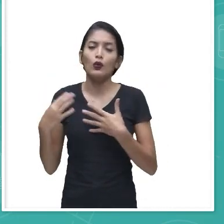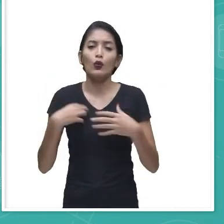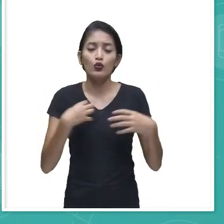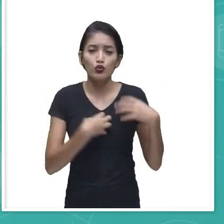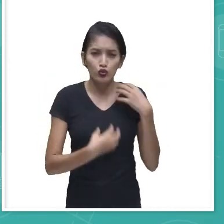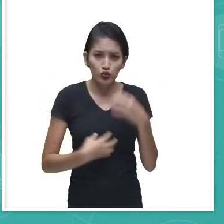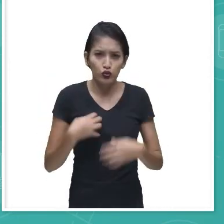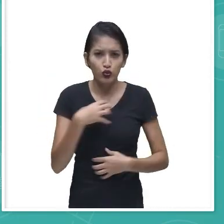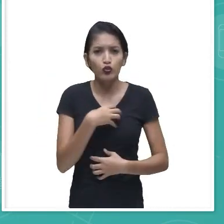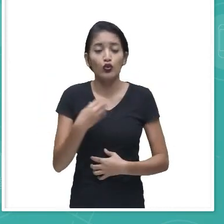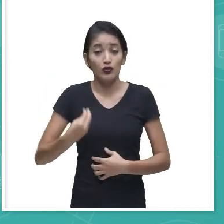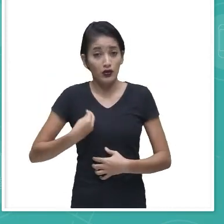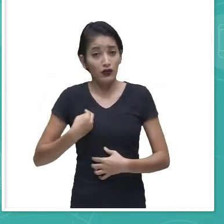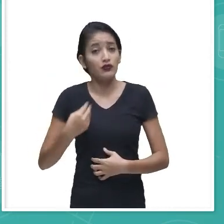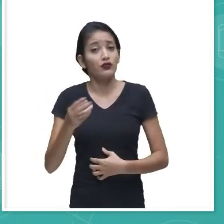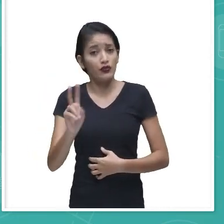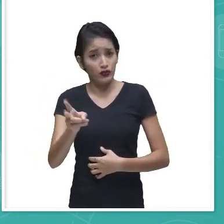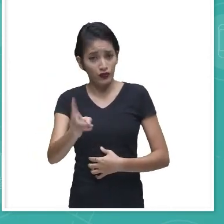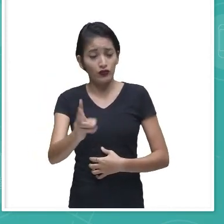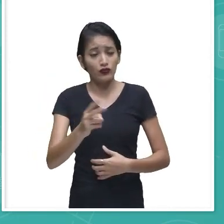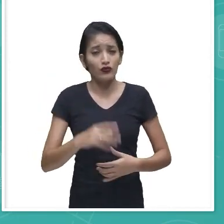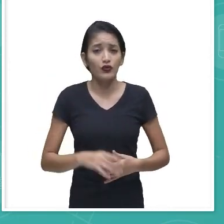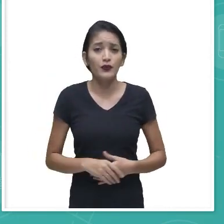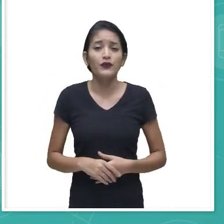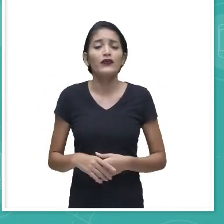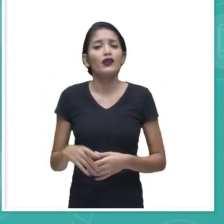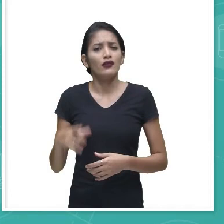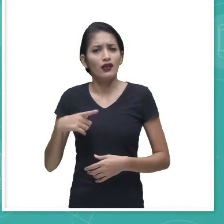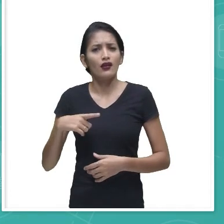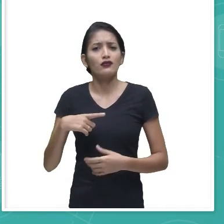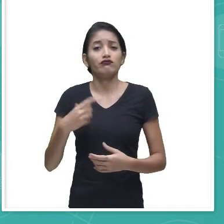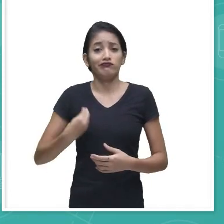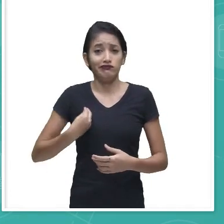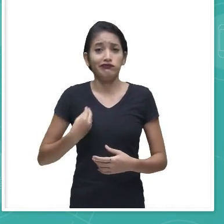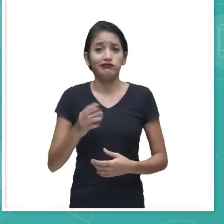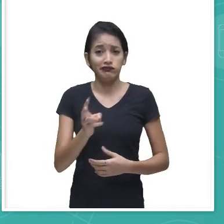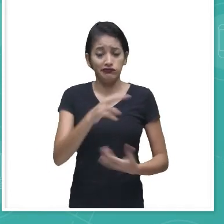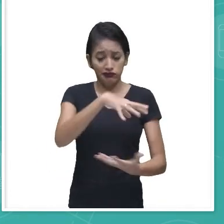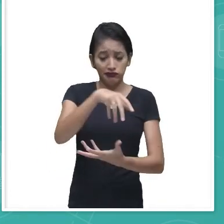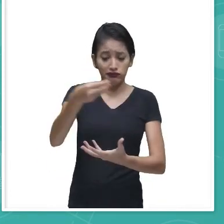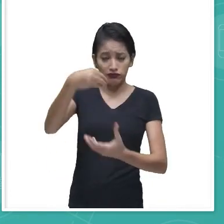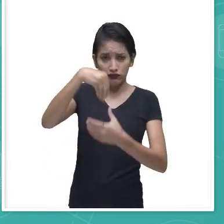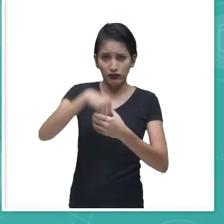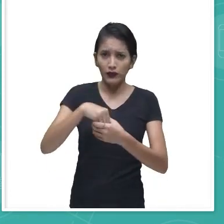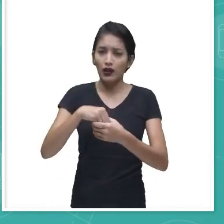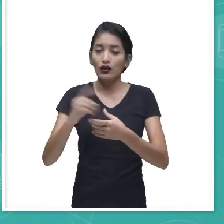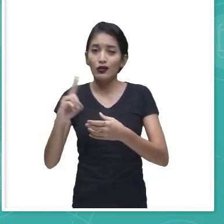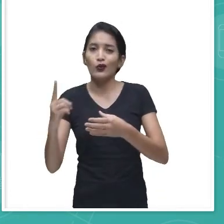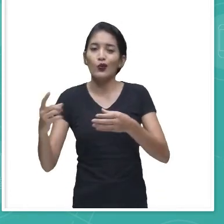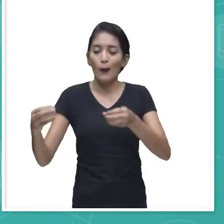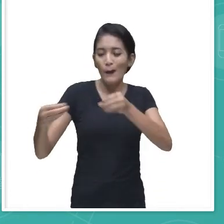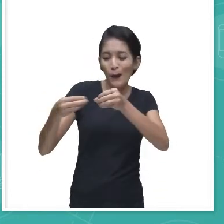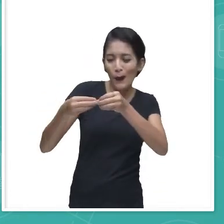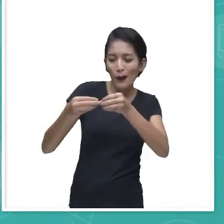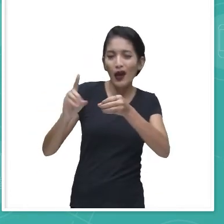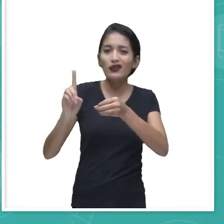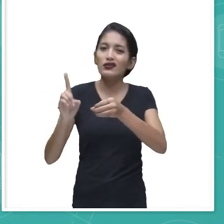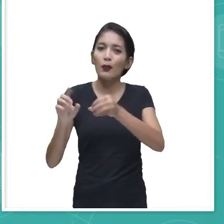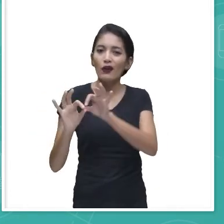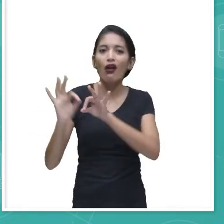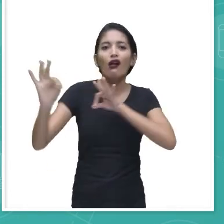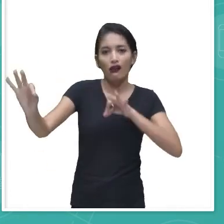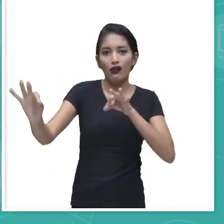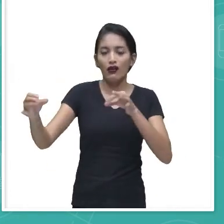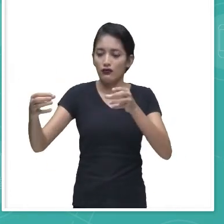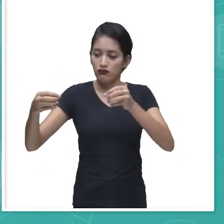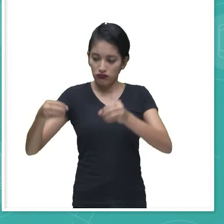Os seres vivos sobrevivam e que tenha vida nesse planeta. Então, por isso que ele não é nem muito próximo, né? Mas também não é muito distante,